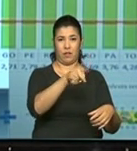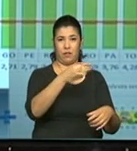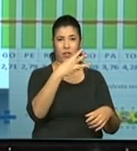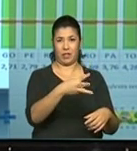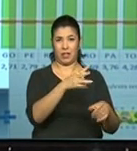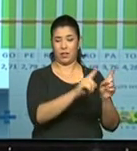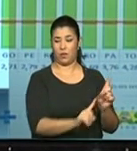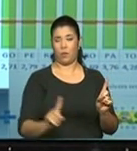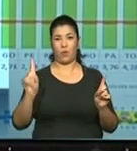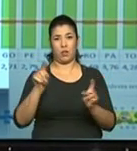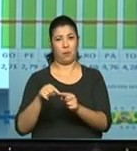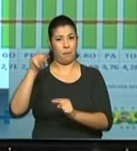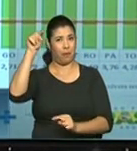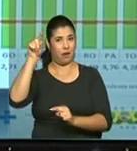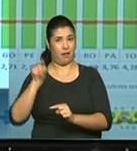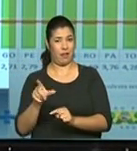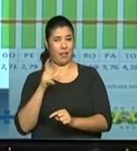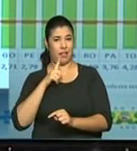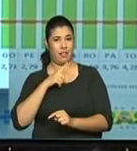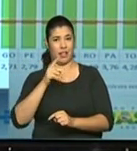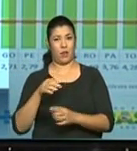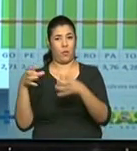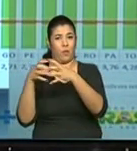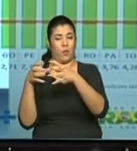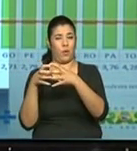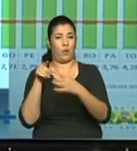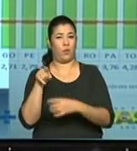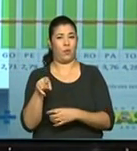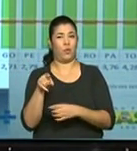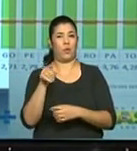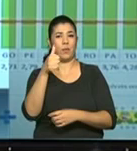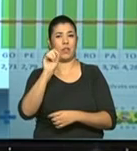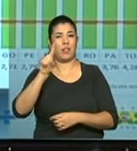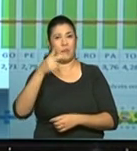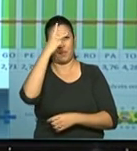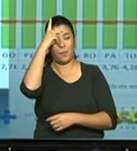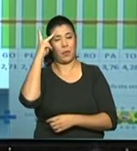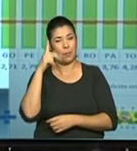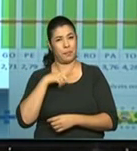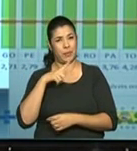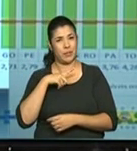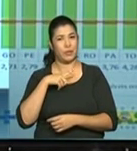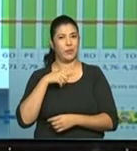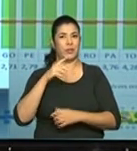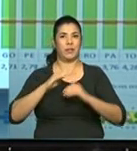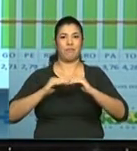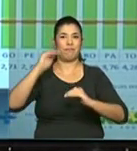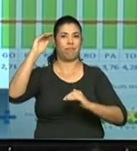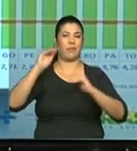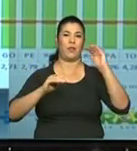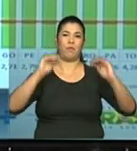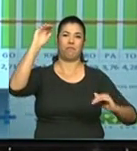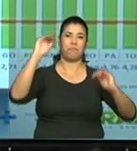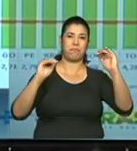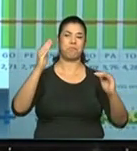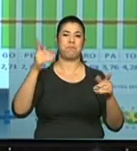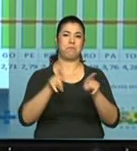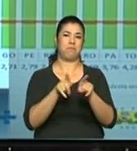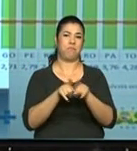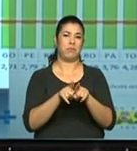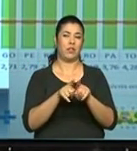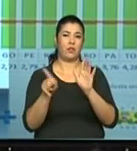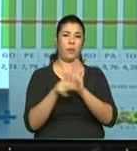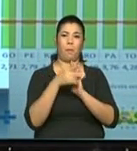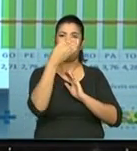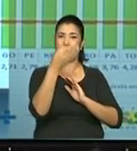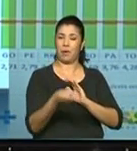com 9,03 para cada grupo de 10.000 habitantes. Então, esse é o padrão, vamos dizer